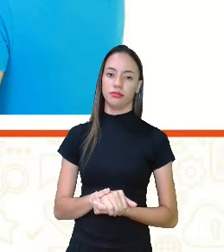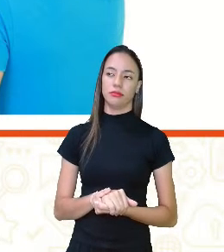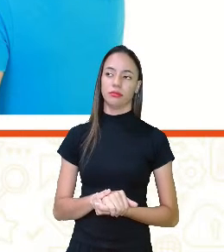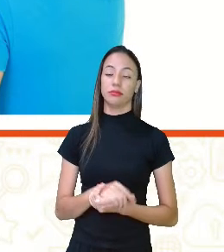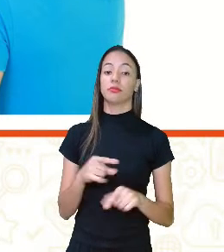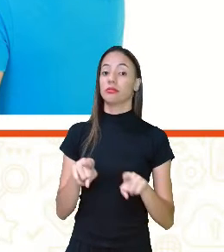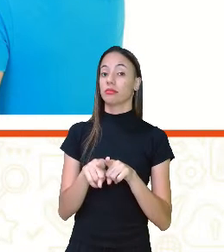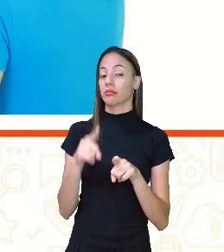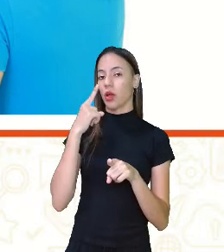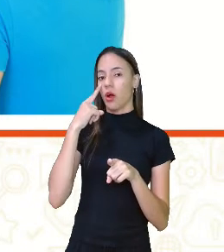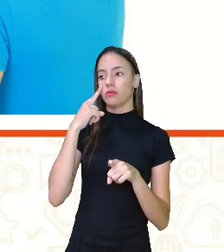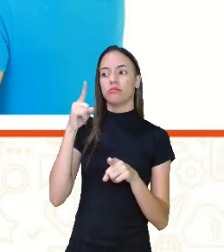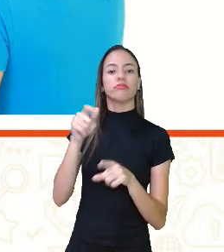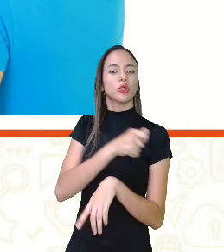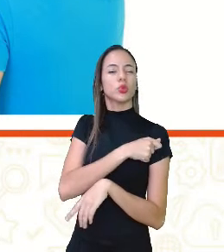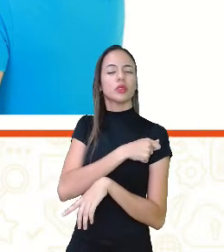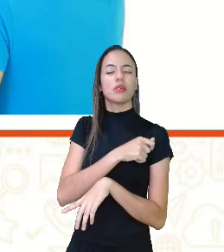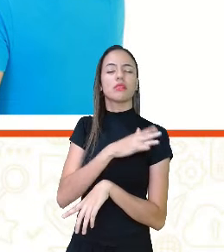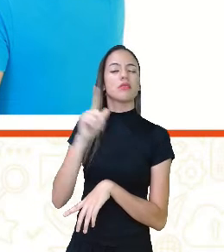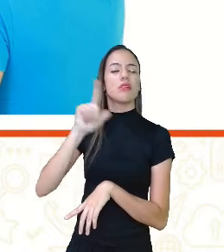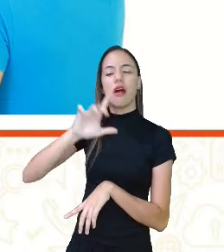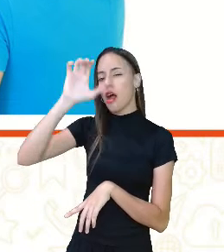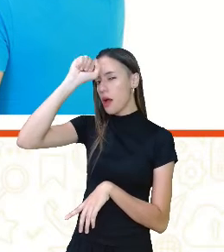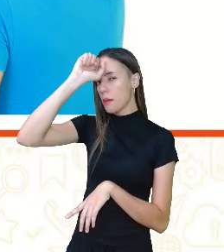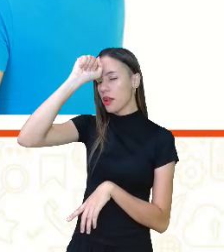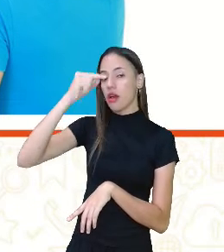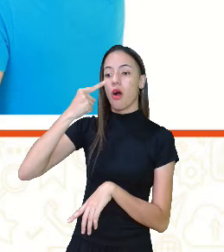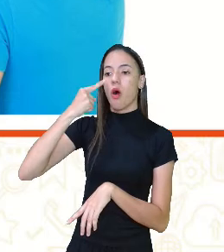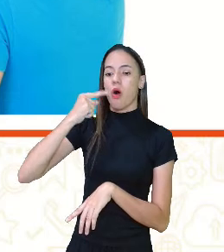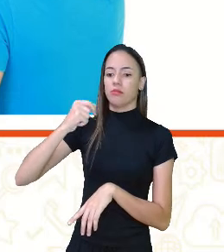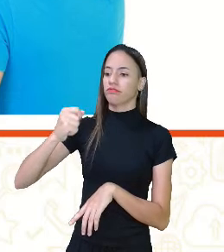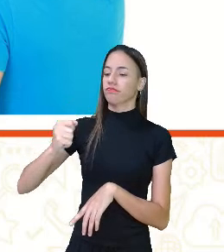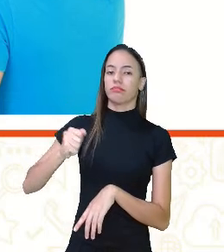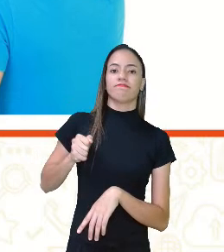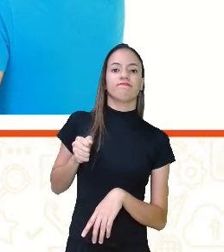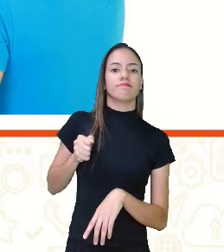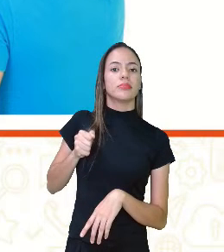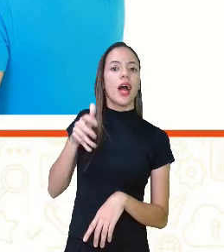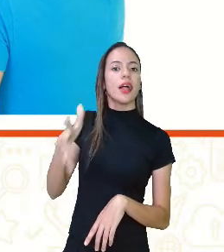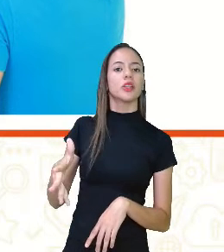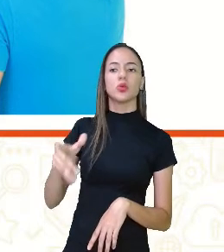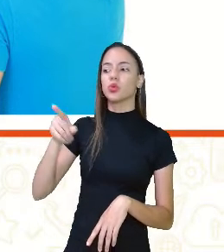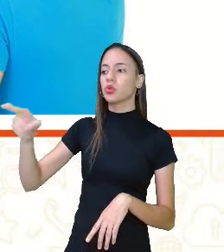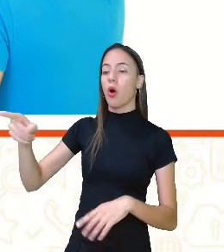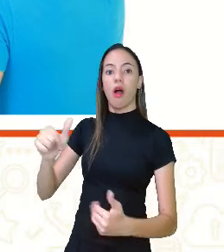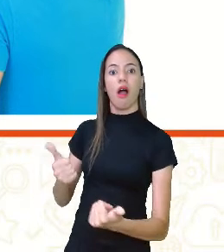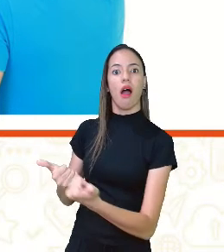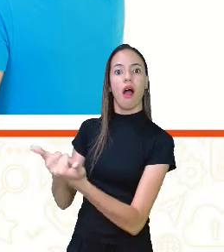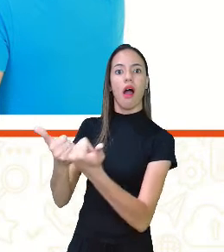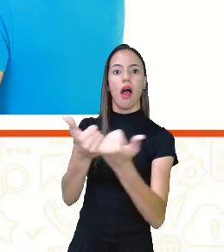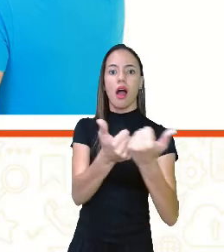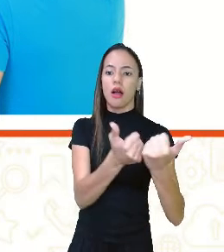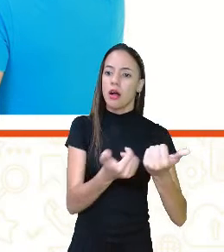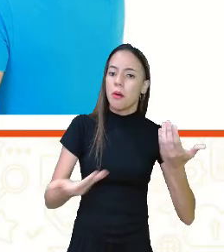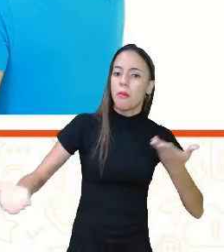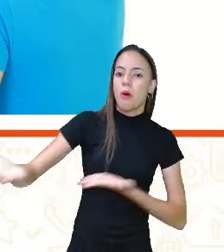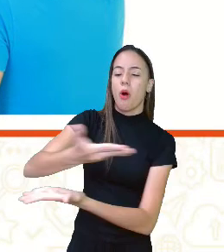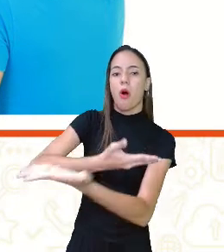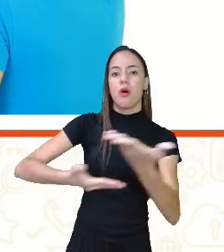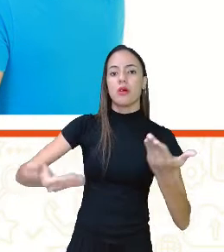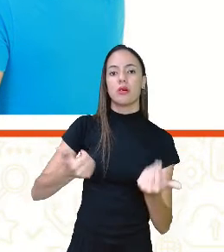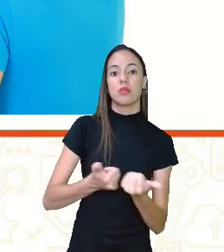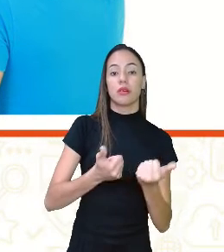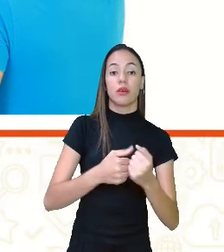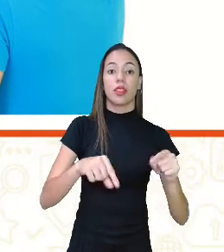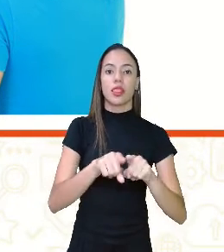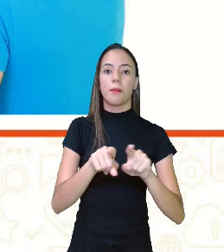eles conseguem aprender a desenvolver atitudes de apoio mútuo, a criar e desenvolver